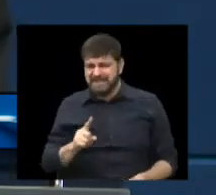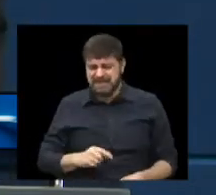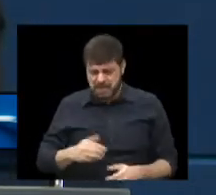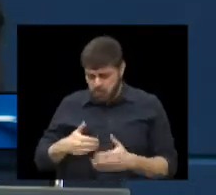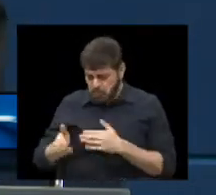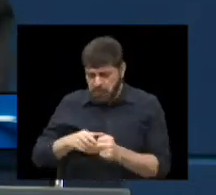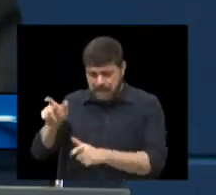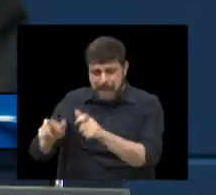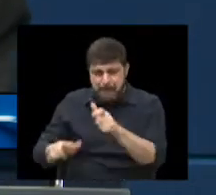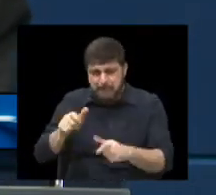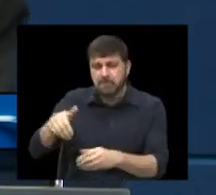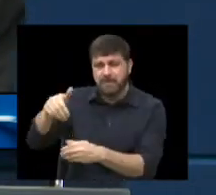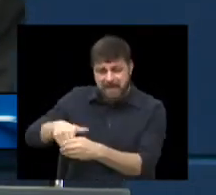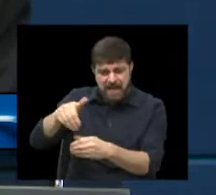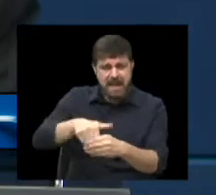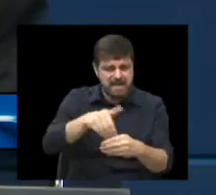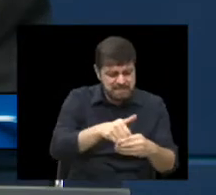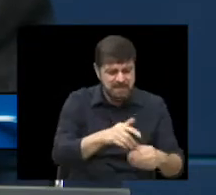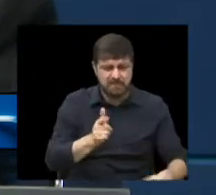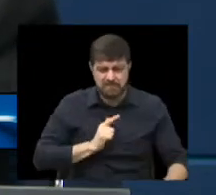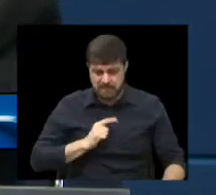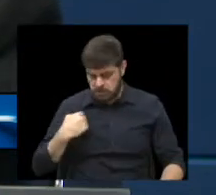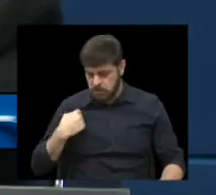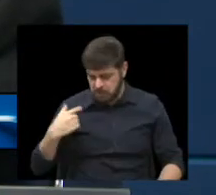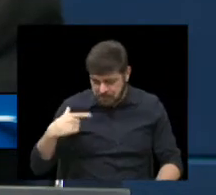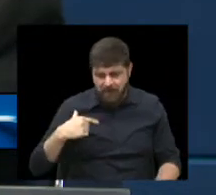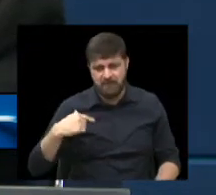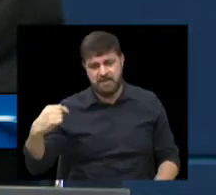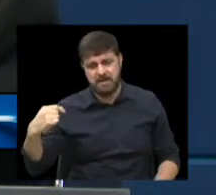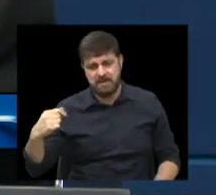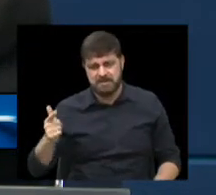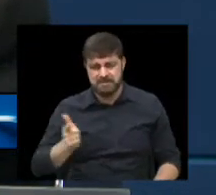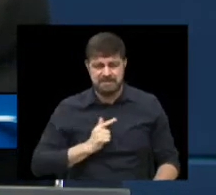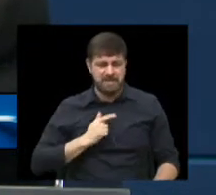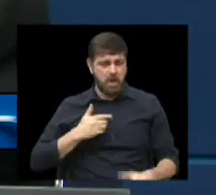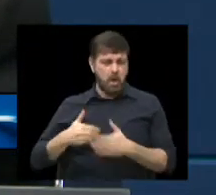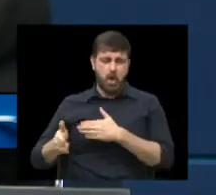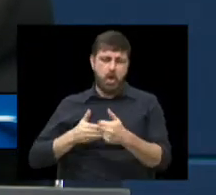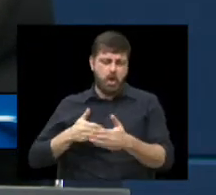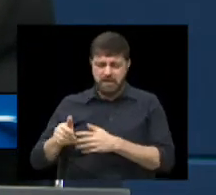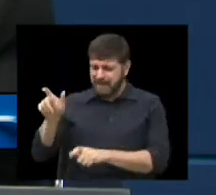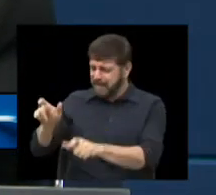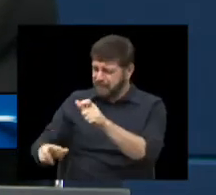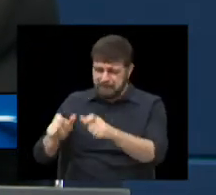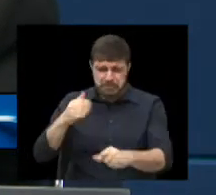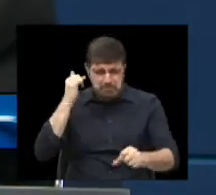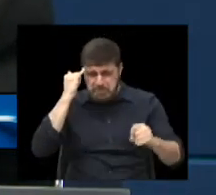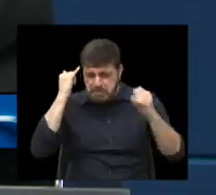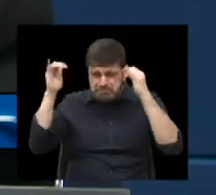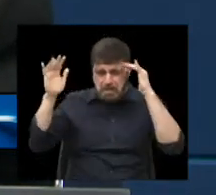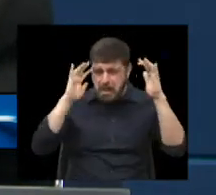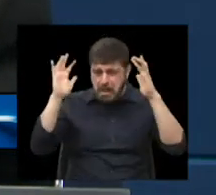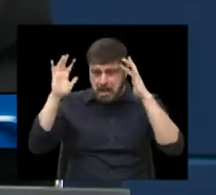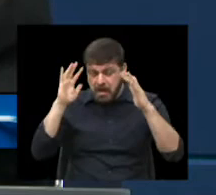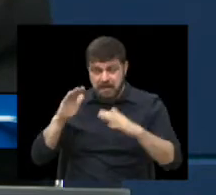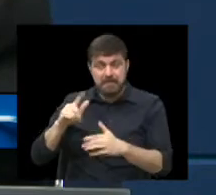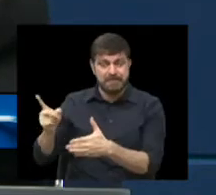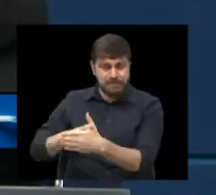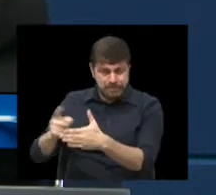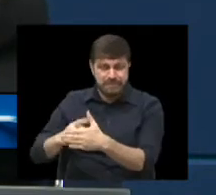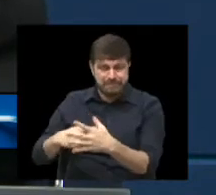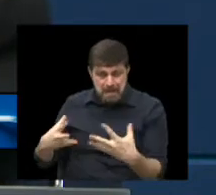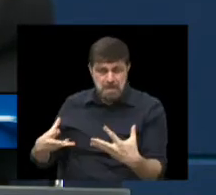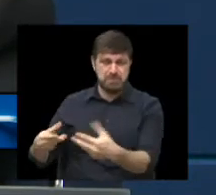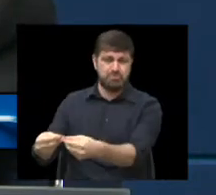vereadora Mariana Conte, vereador Nelson Ozzi, nós temos eleitores independente de ideologia, e todos eles estão endividados,